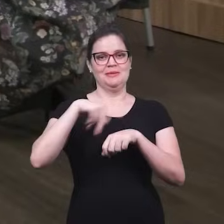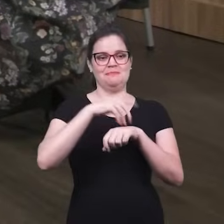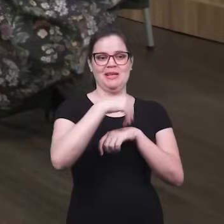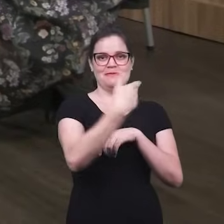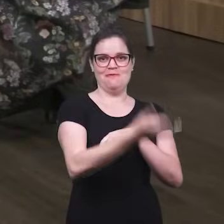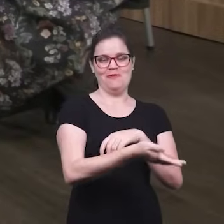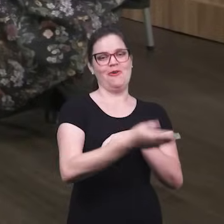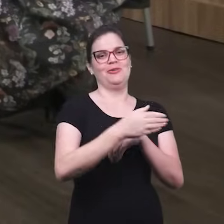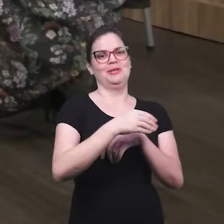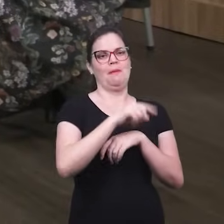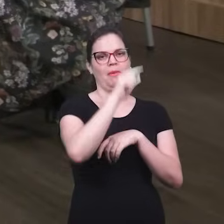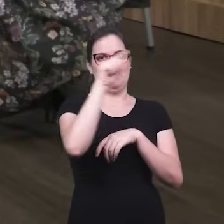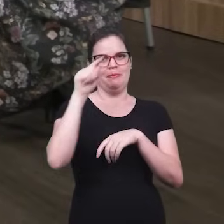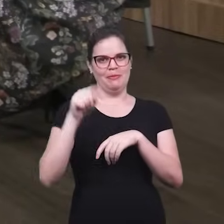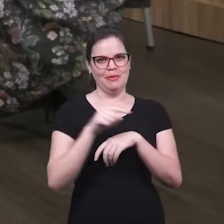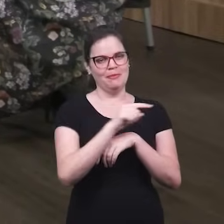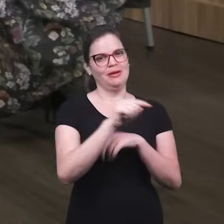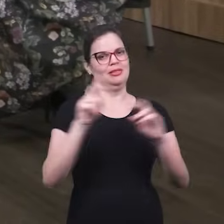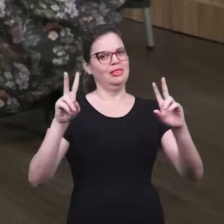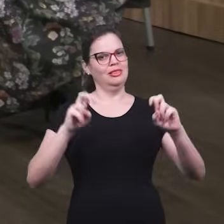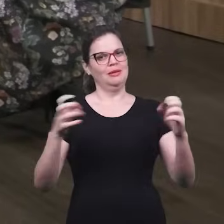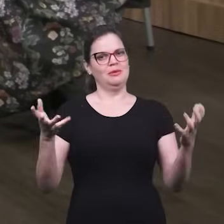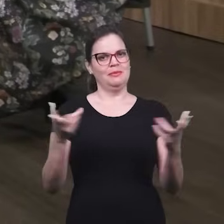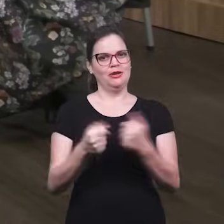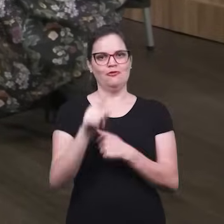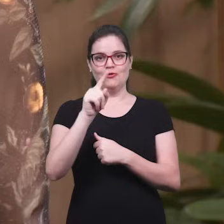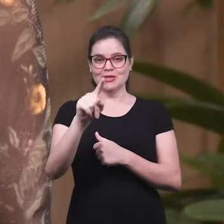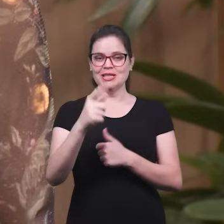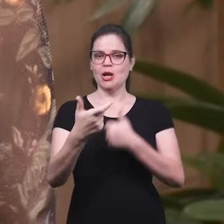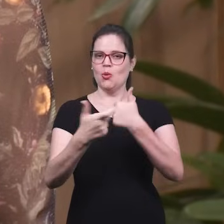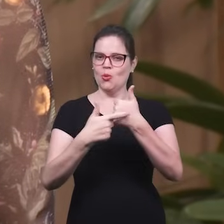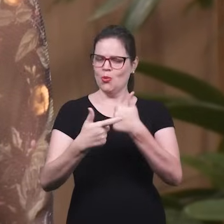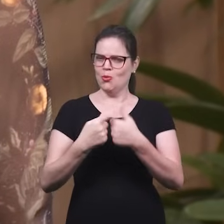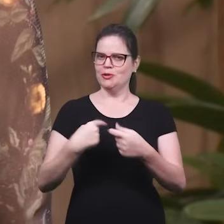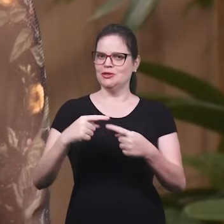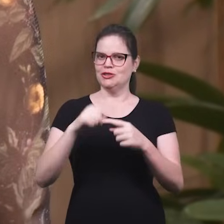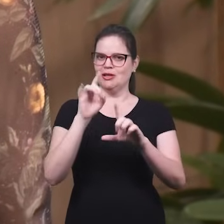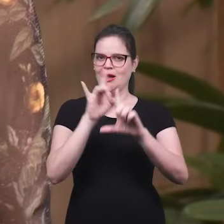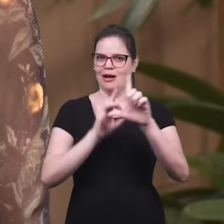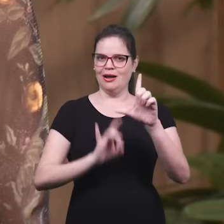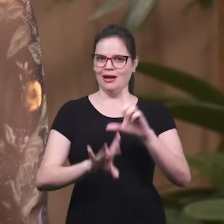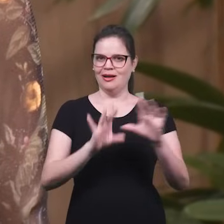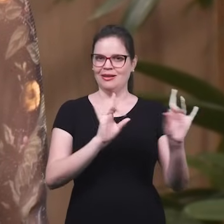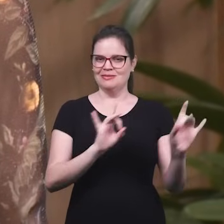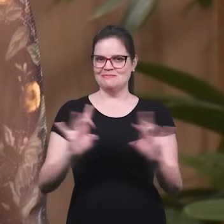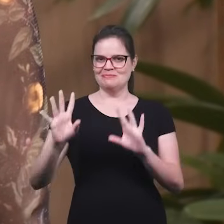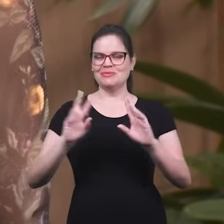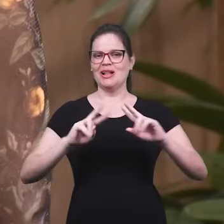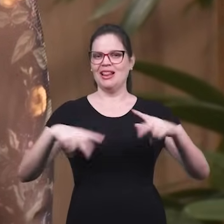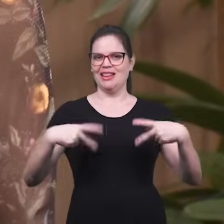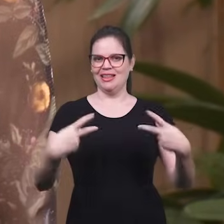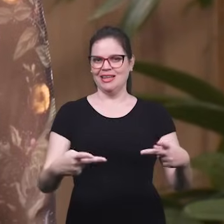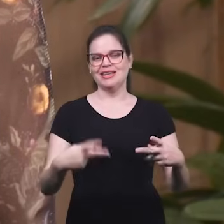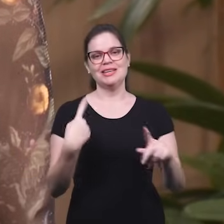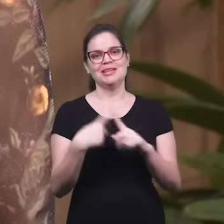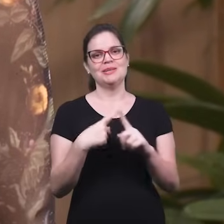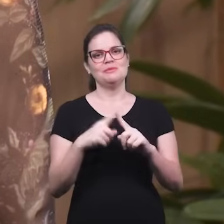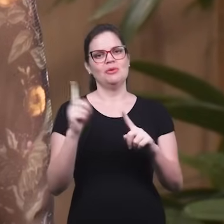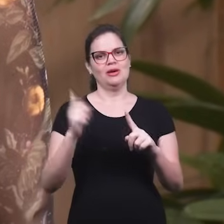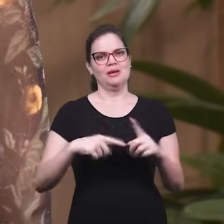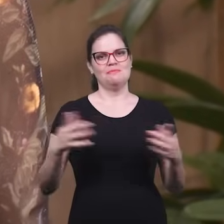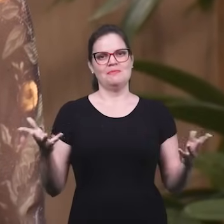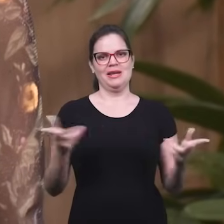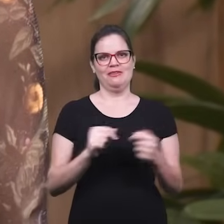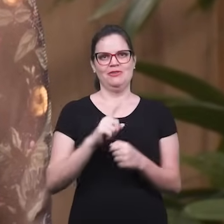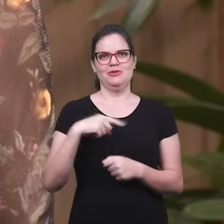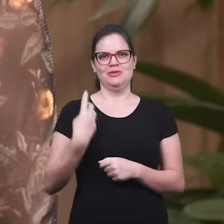um tema maravilhoso. E eu quero convidar você a curtir, a compartilhar o link desse programa, que é enriquecedor